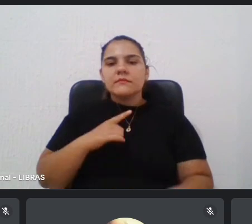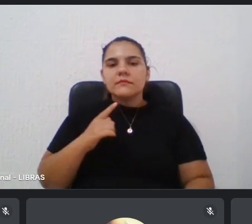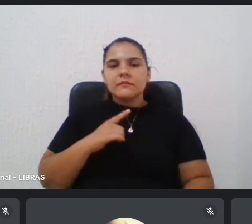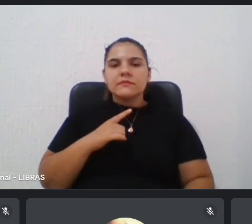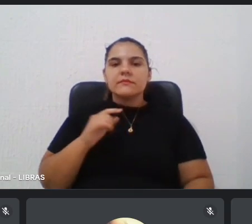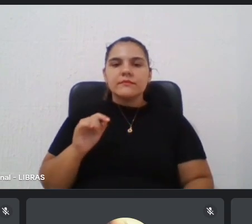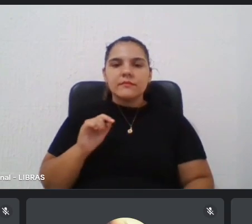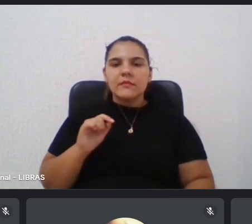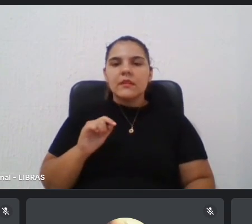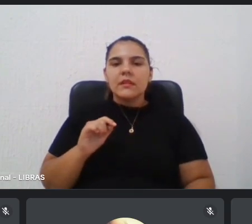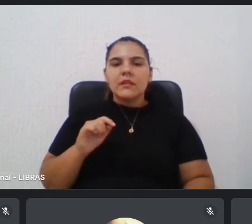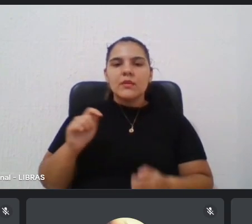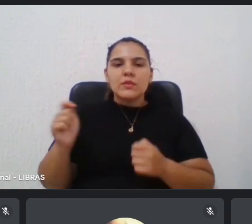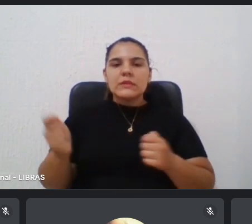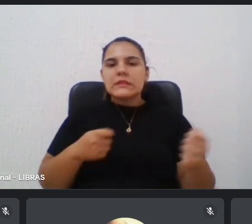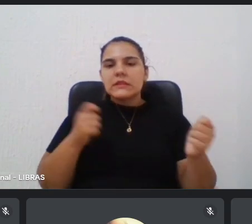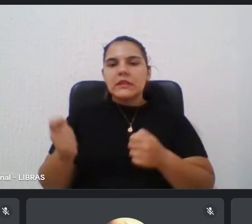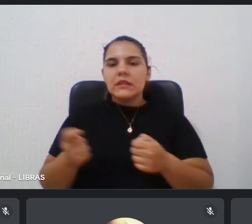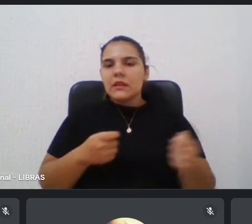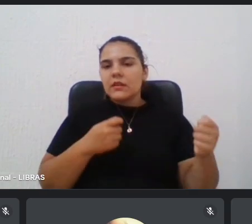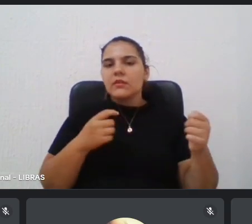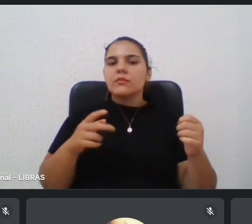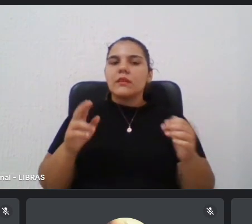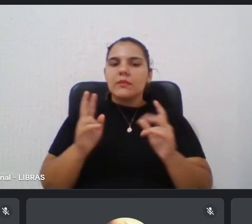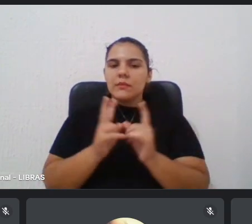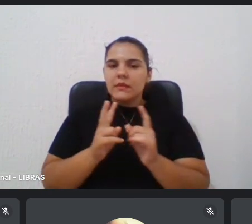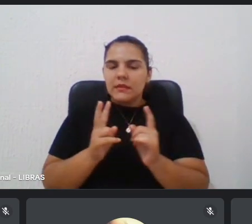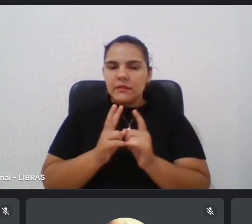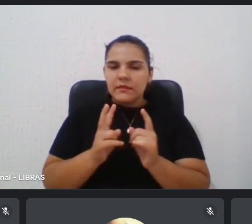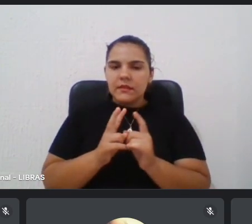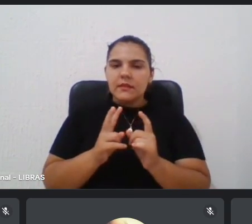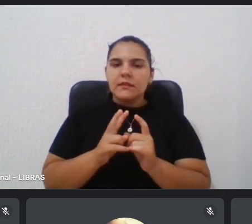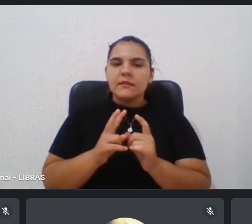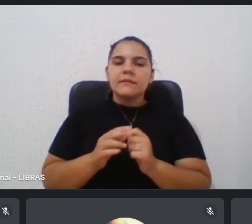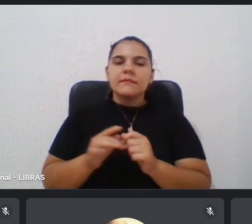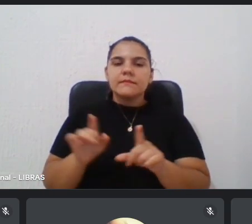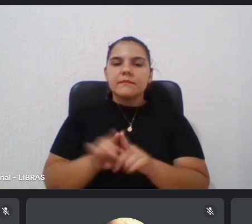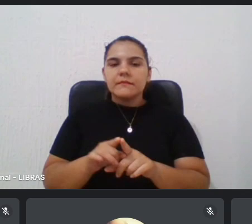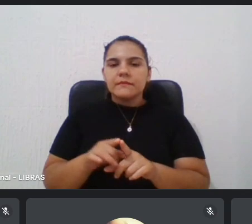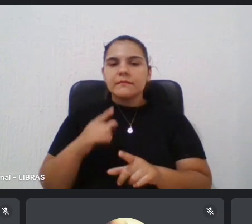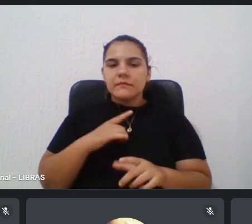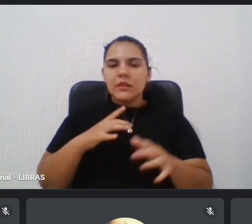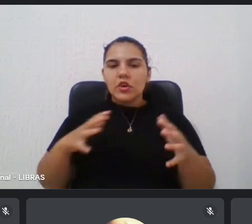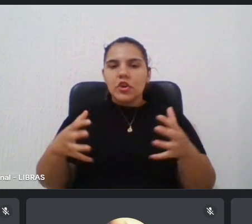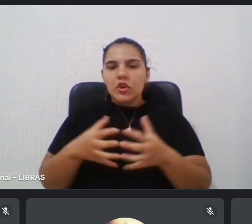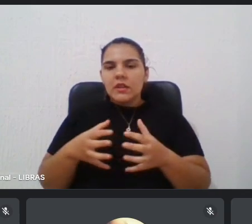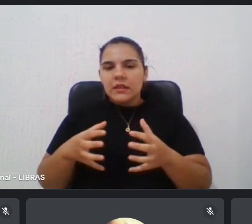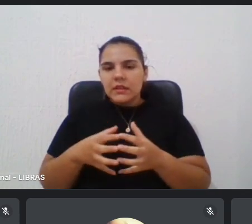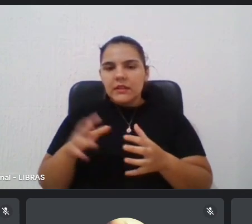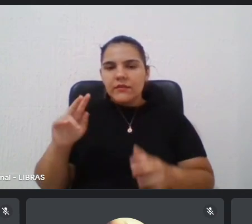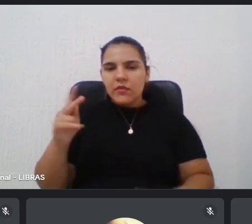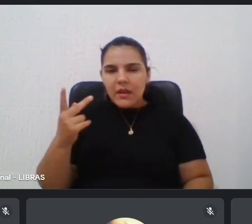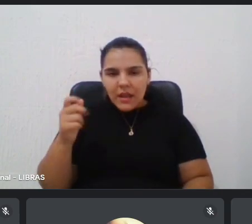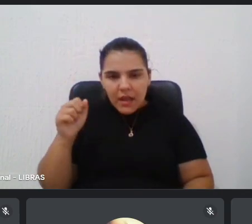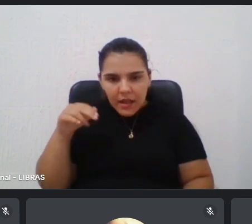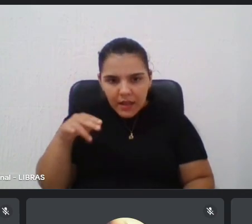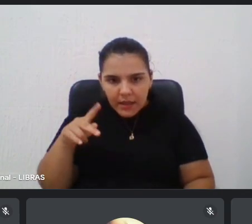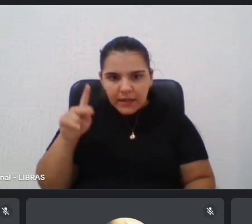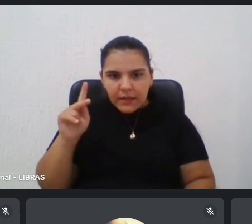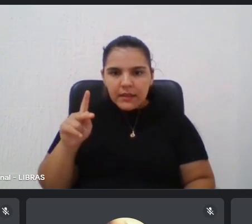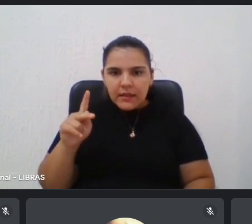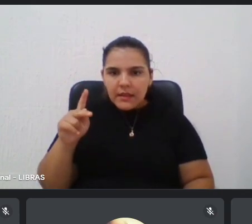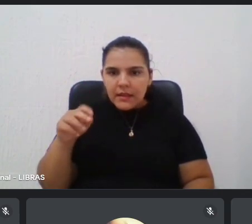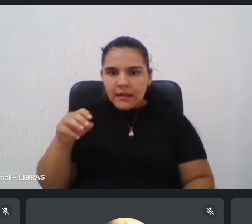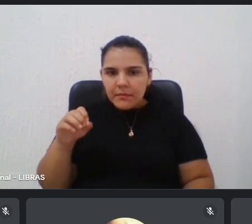E a gente tem também um coletivo, que é a Hackmall, que é um coletivo de produção cultural, de festas noturnas,